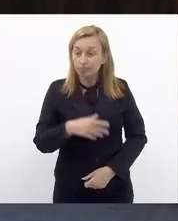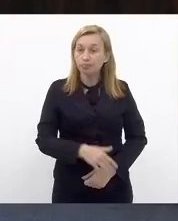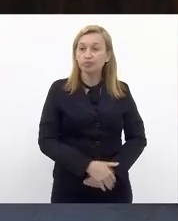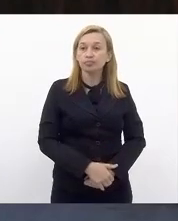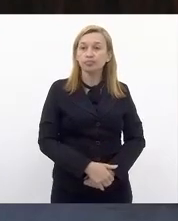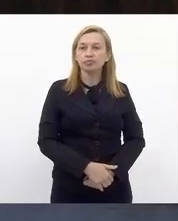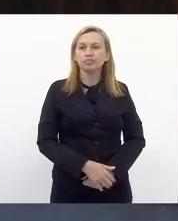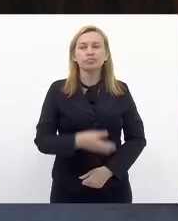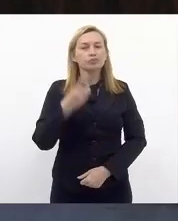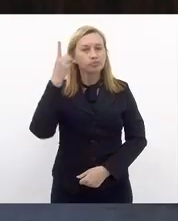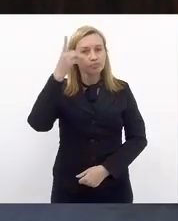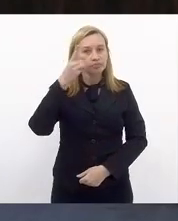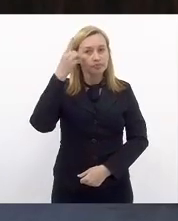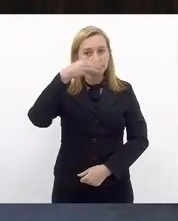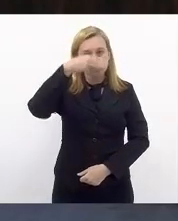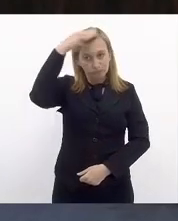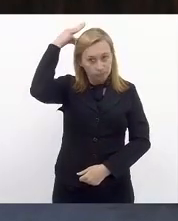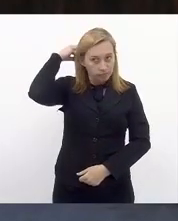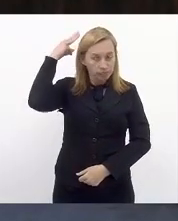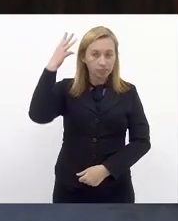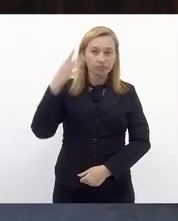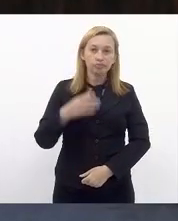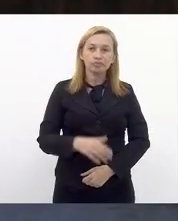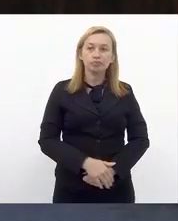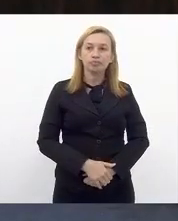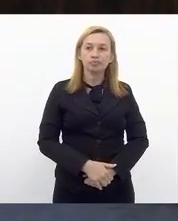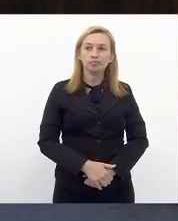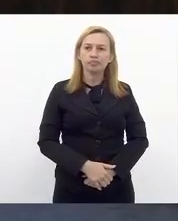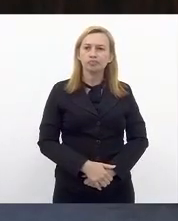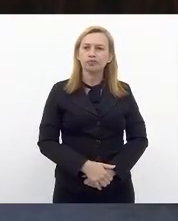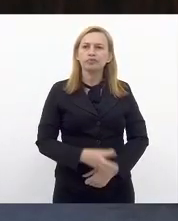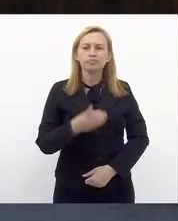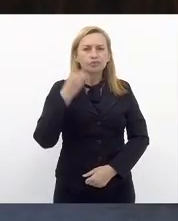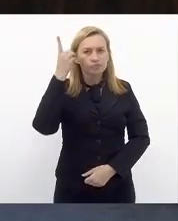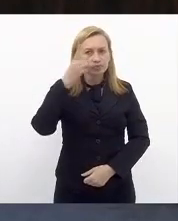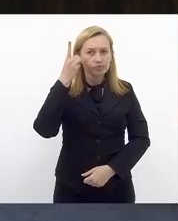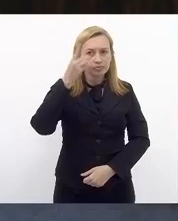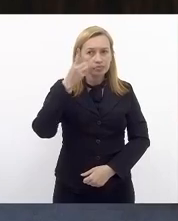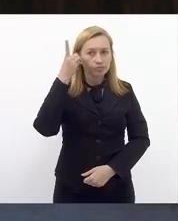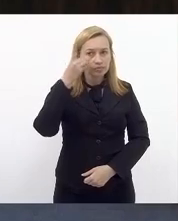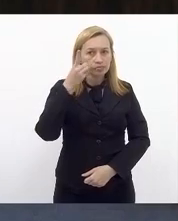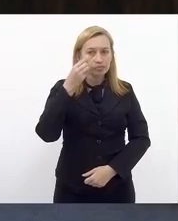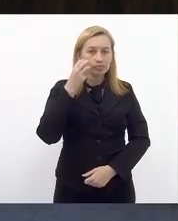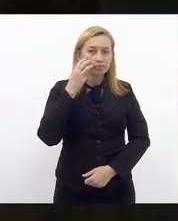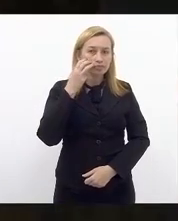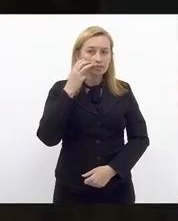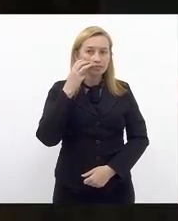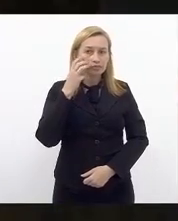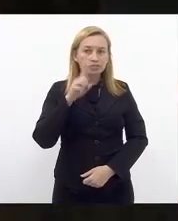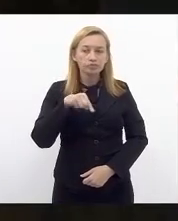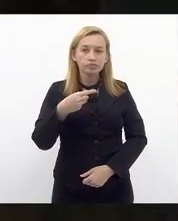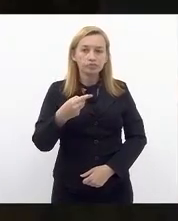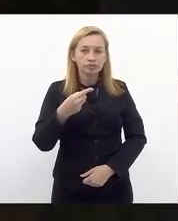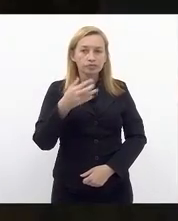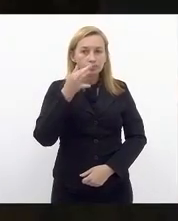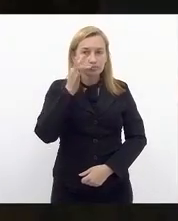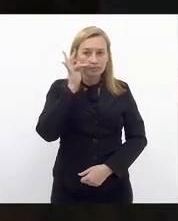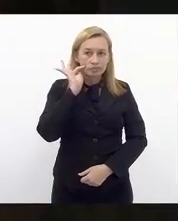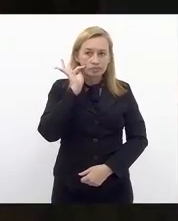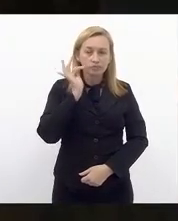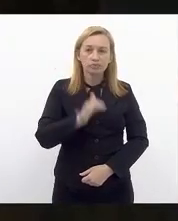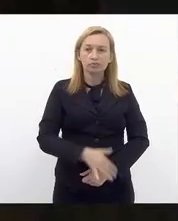passar a palavra Deputado Márcio Pacheco intervenção que tá escrito nos Paulo waldeck deputado